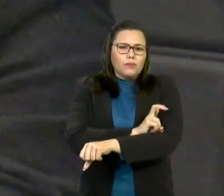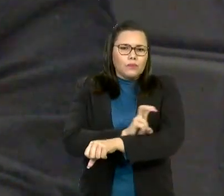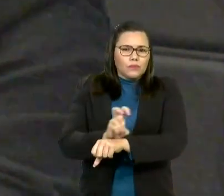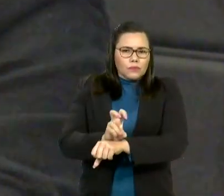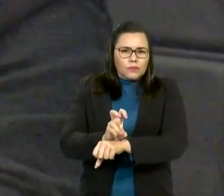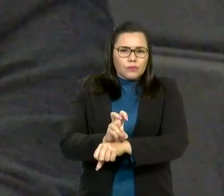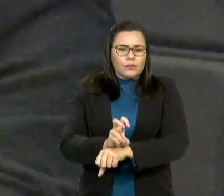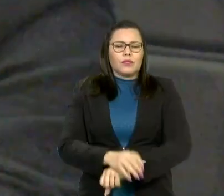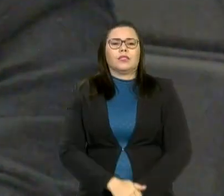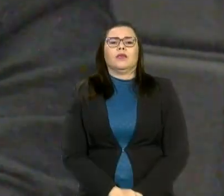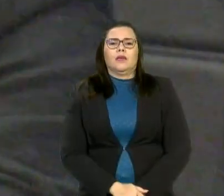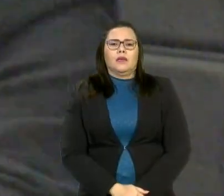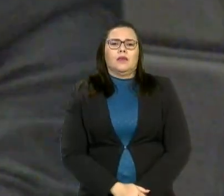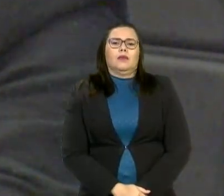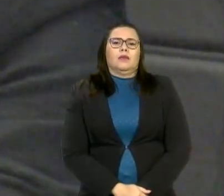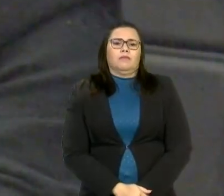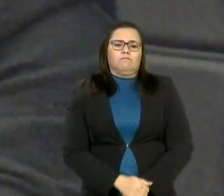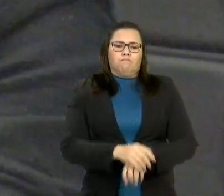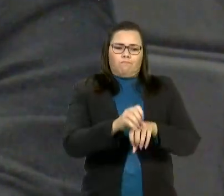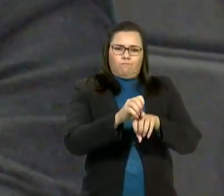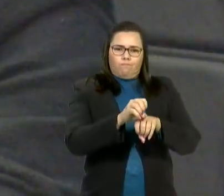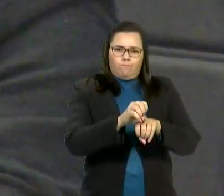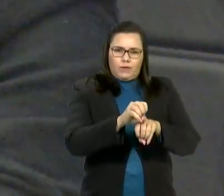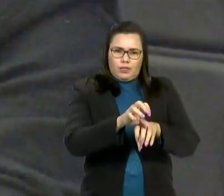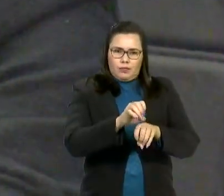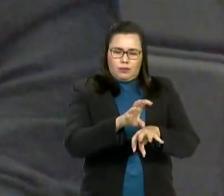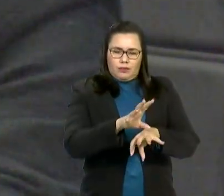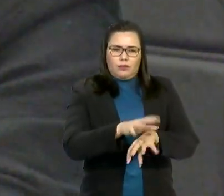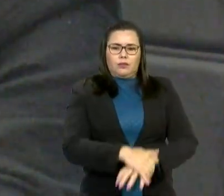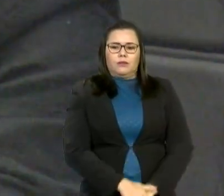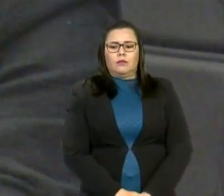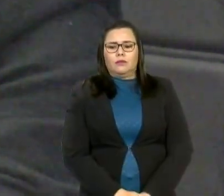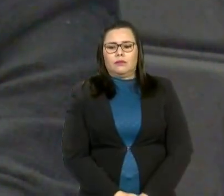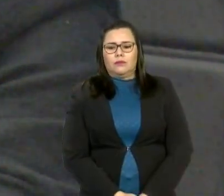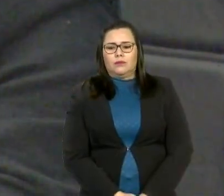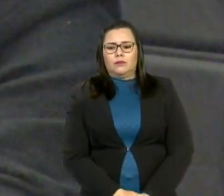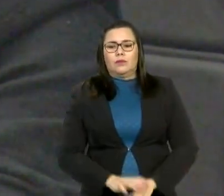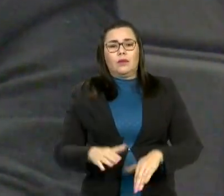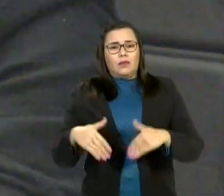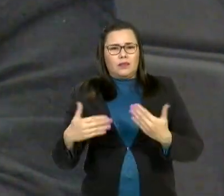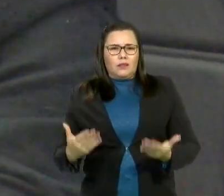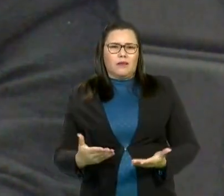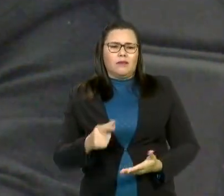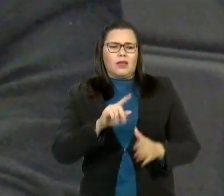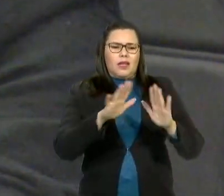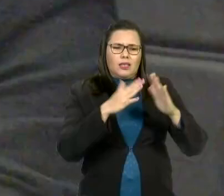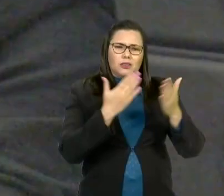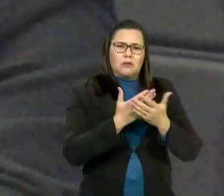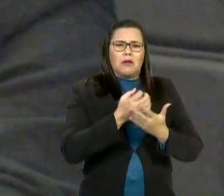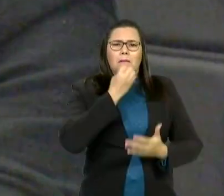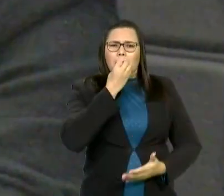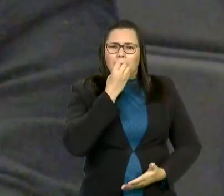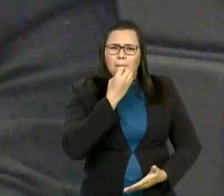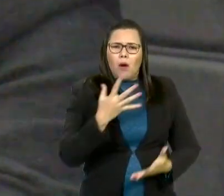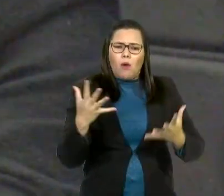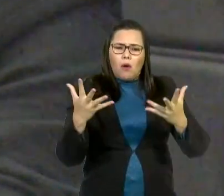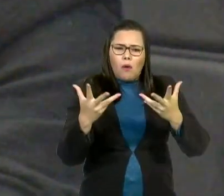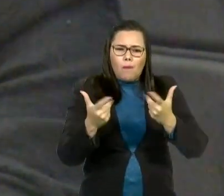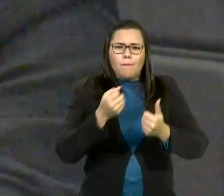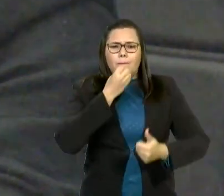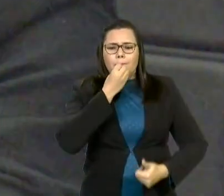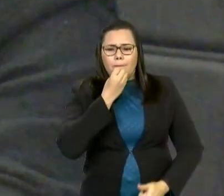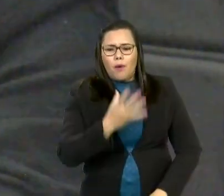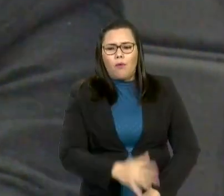para nenhuma escola particular. Então, tanto para o senhor como presidente da comissão, como os demais membros, eu